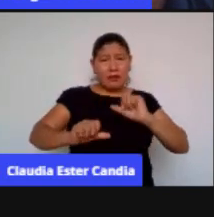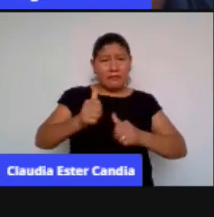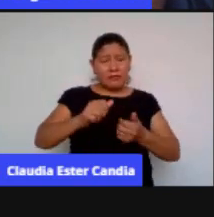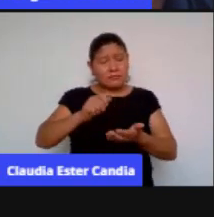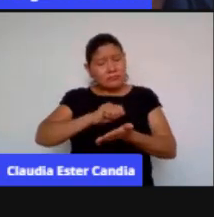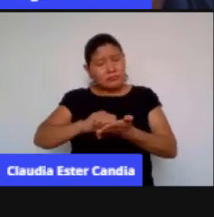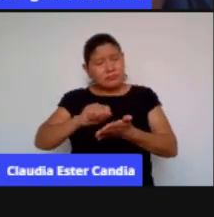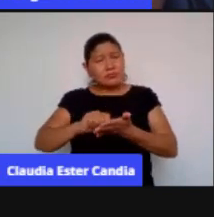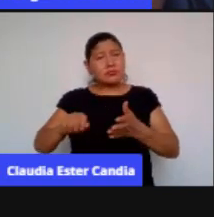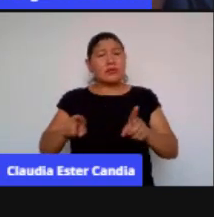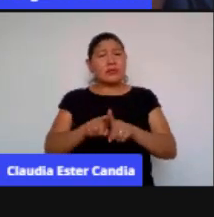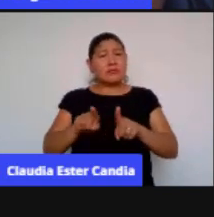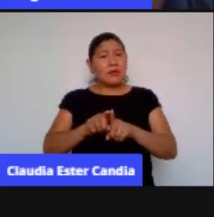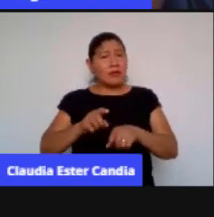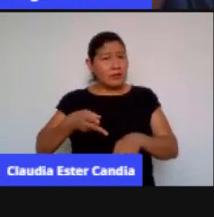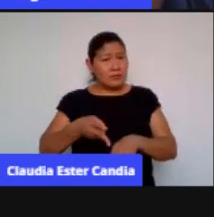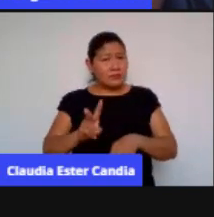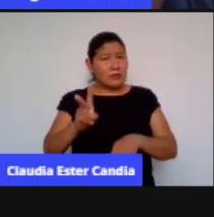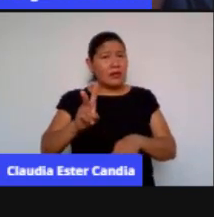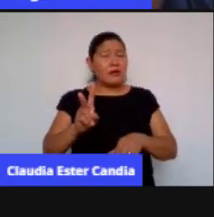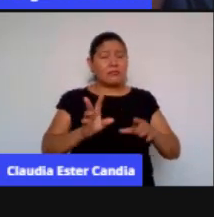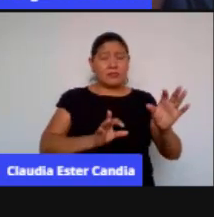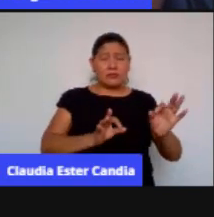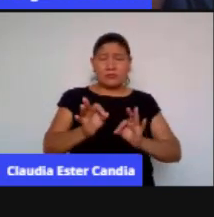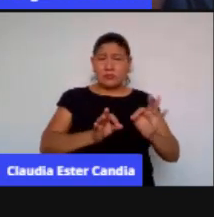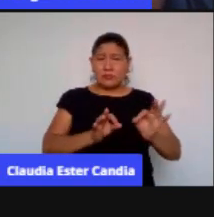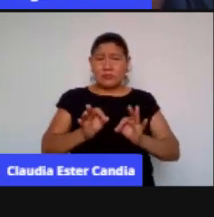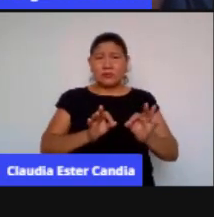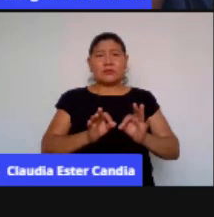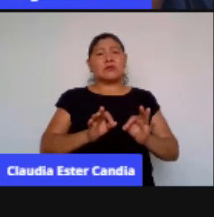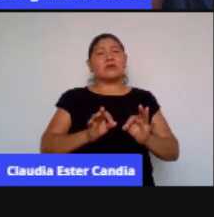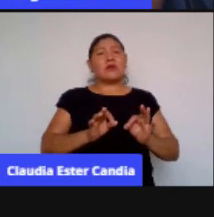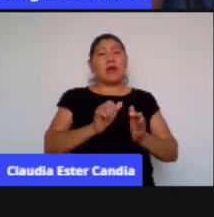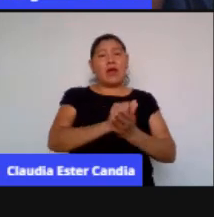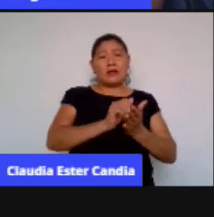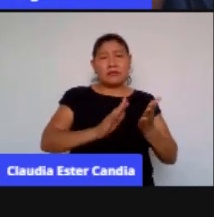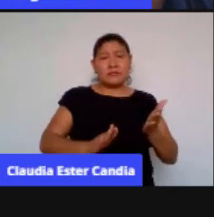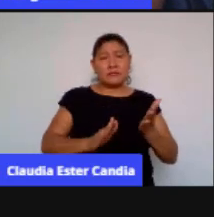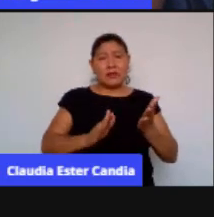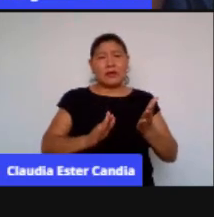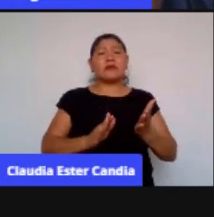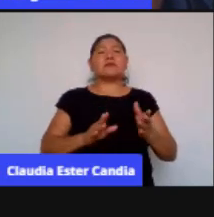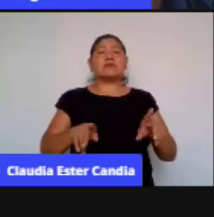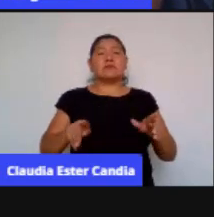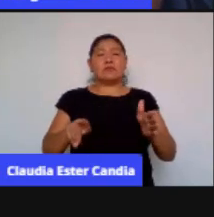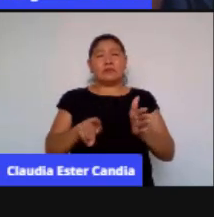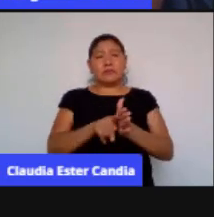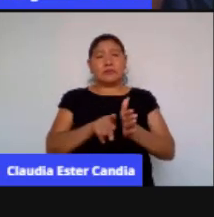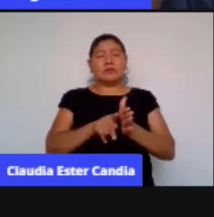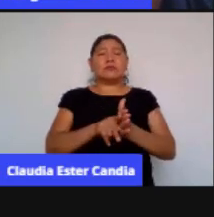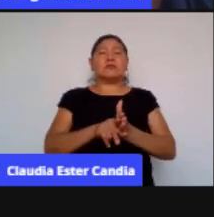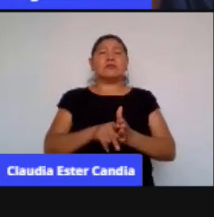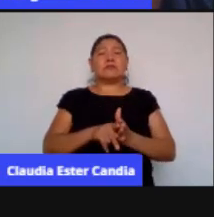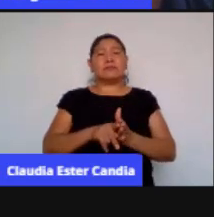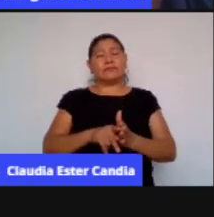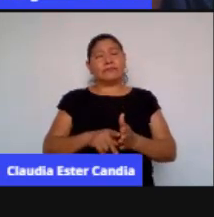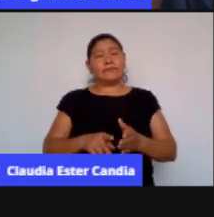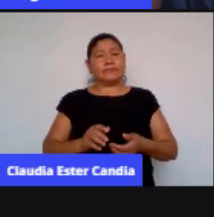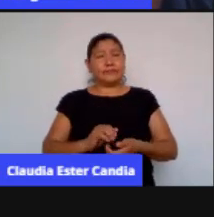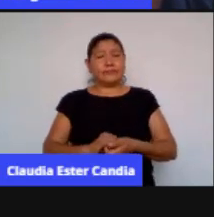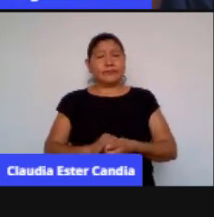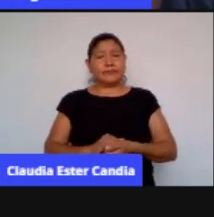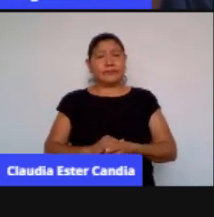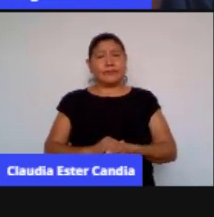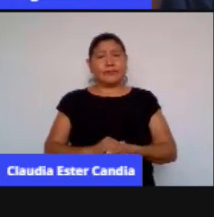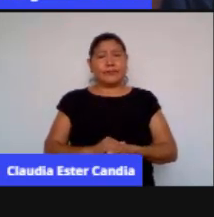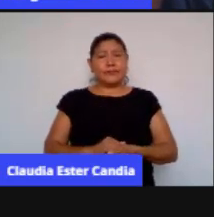for necessário, prepare ações e atividades para recuperação de aprendizagem desses alunos. Próximo slide.